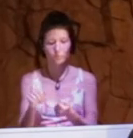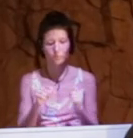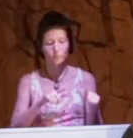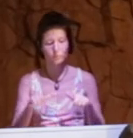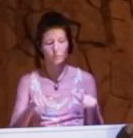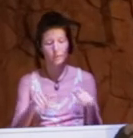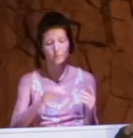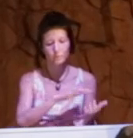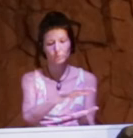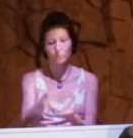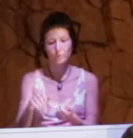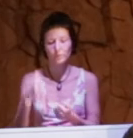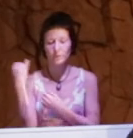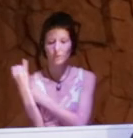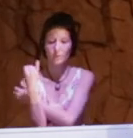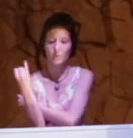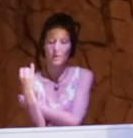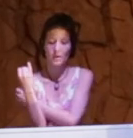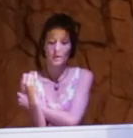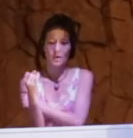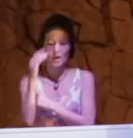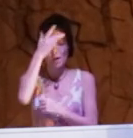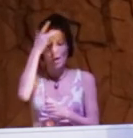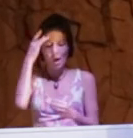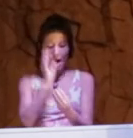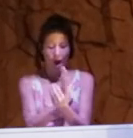que esses artistas não estão ali